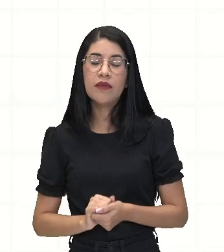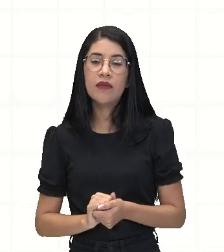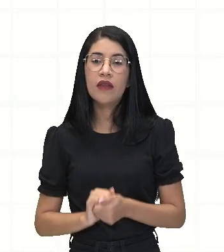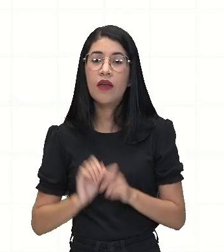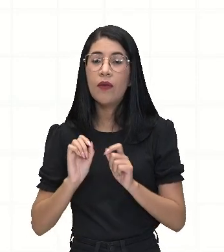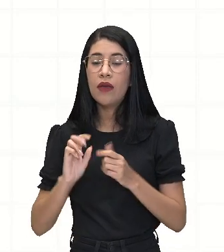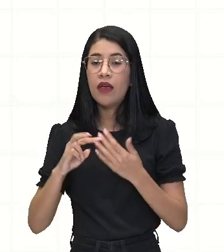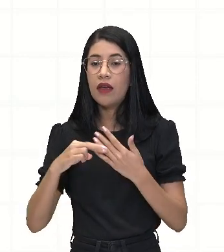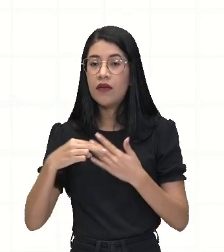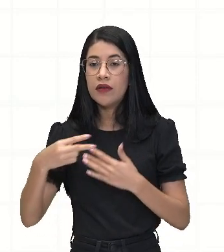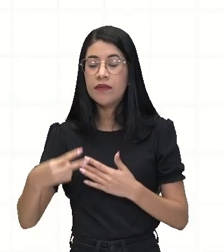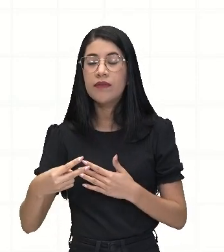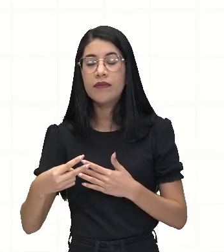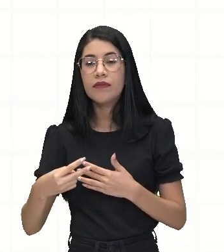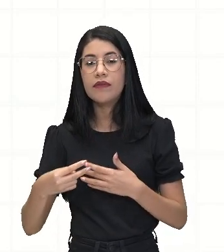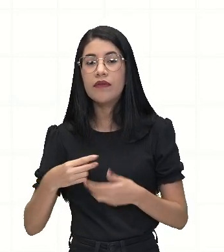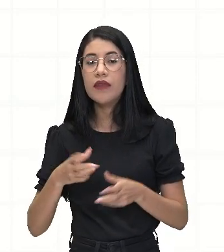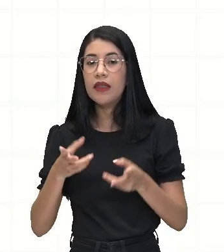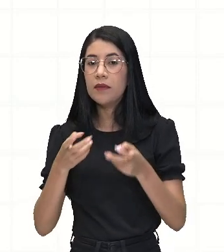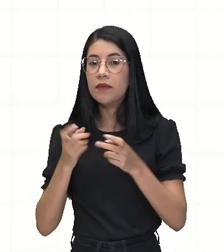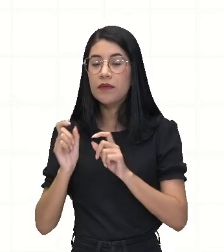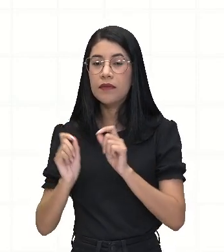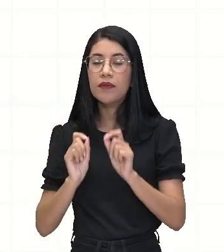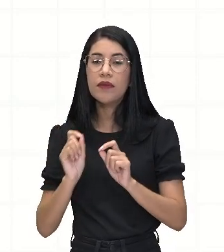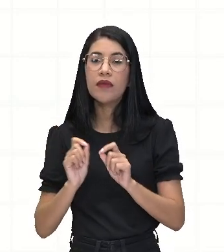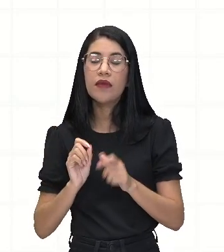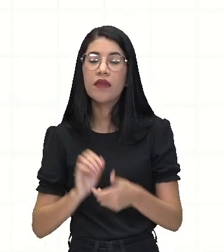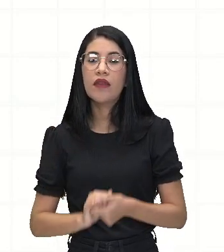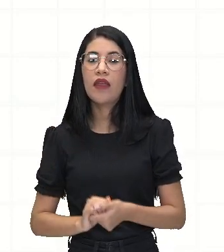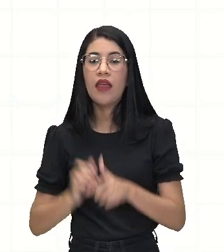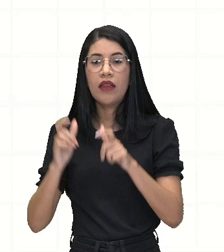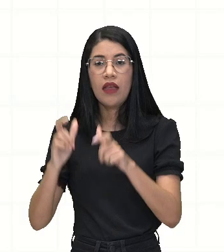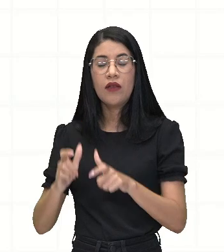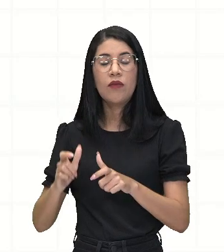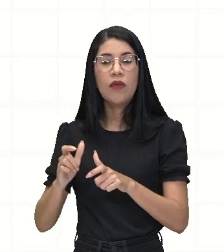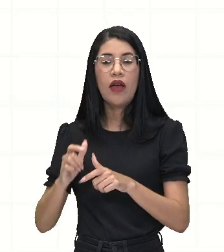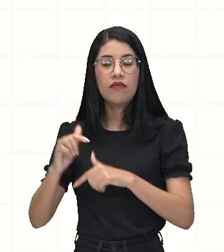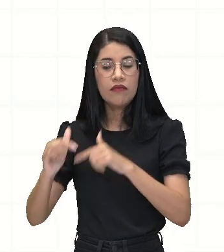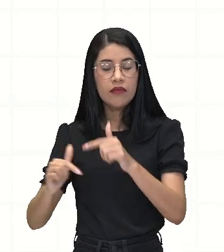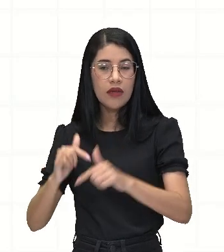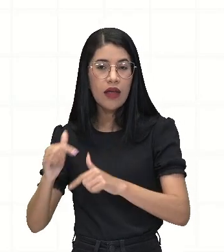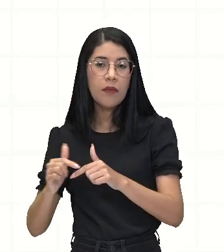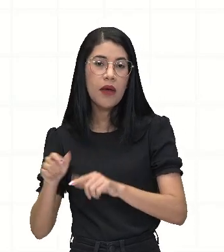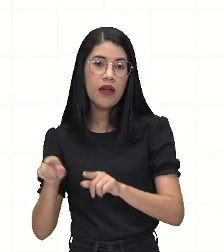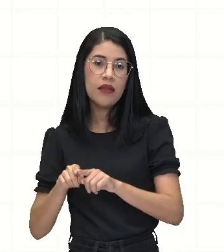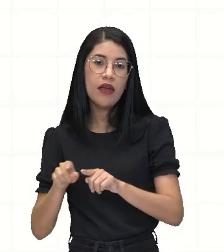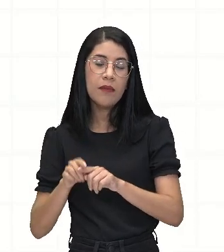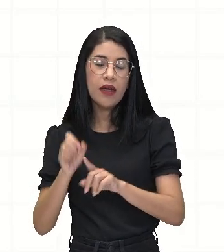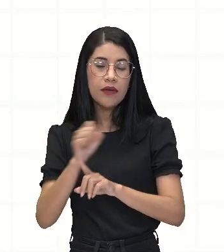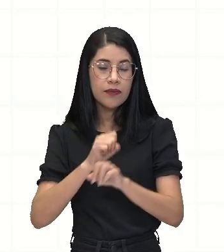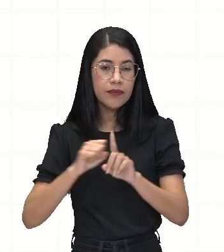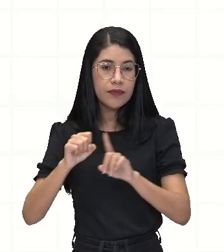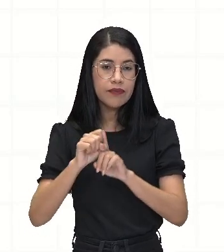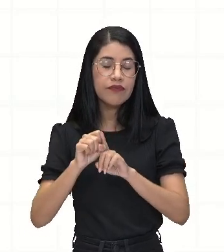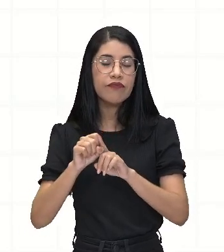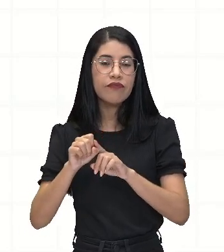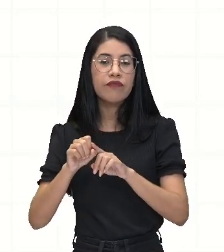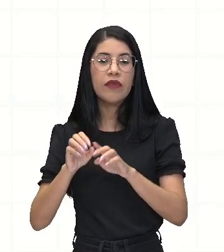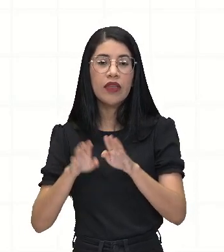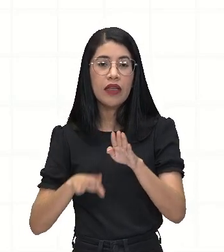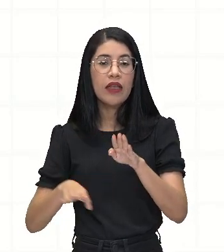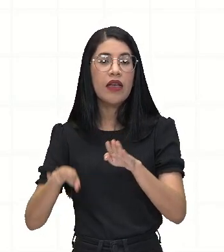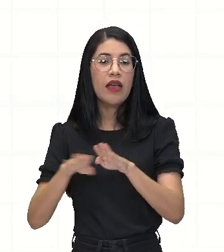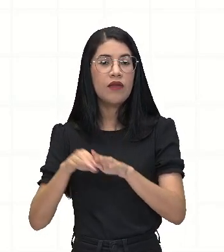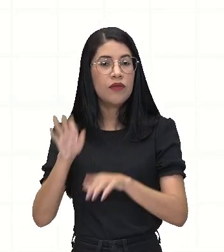aí o que a gente observa hoje, né? Nós temos os latifúndios, as desigualdades sociais de uma forma geral,